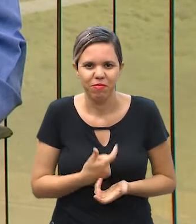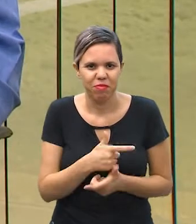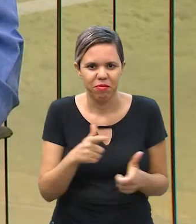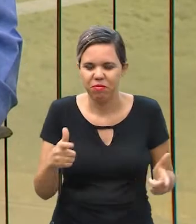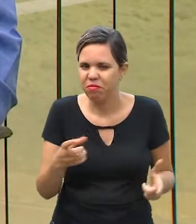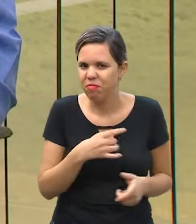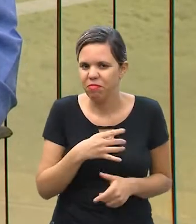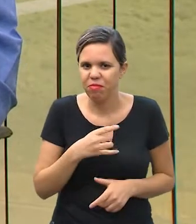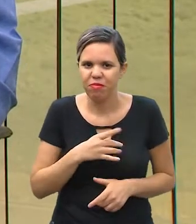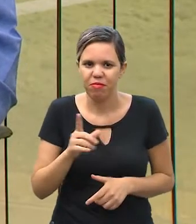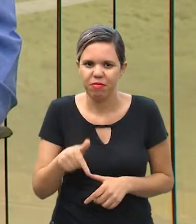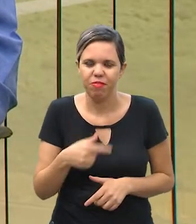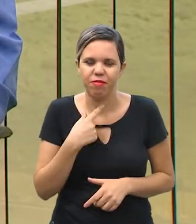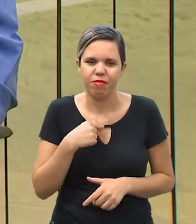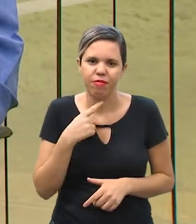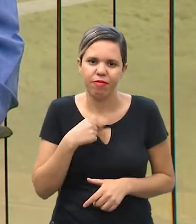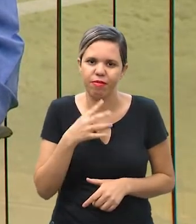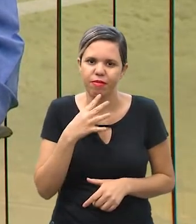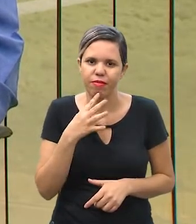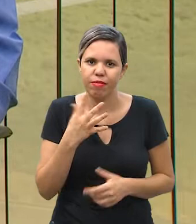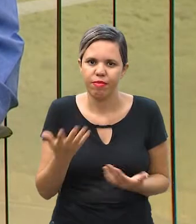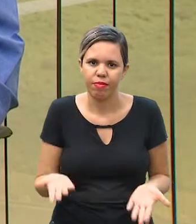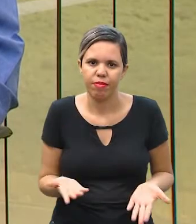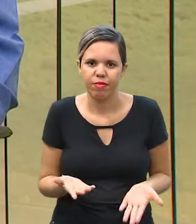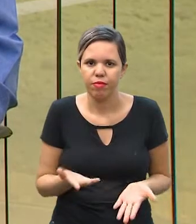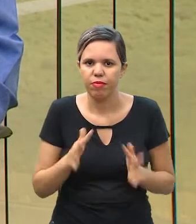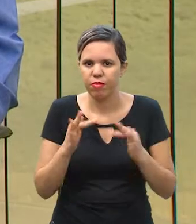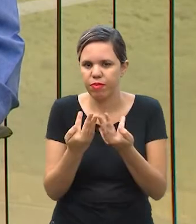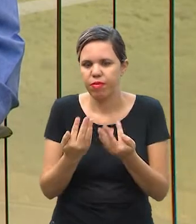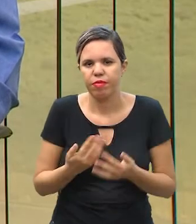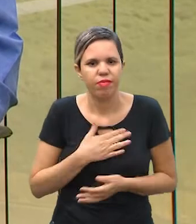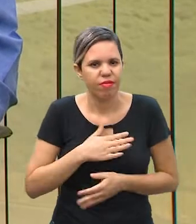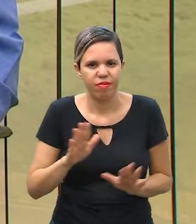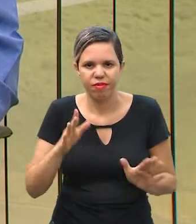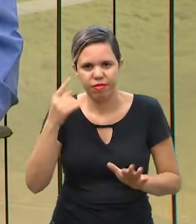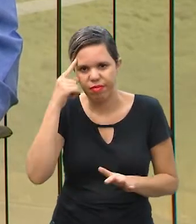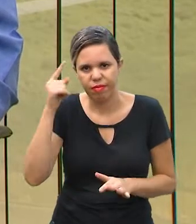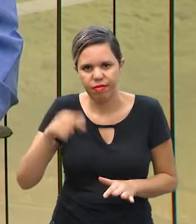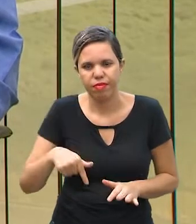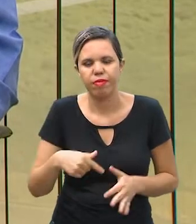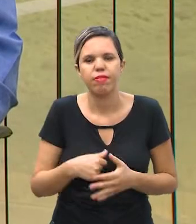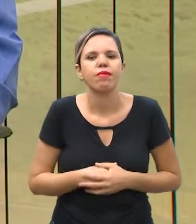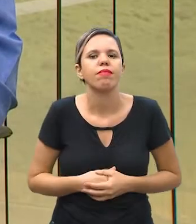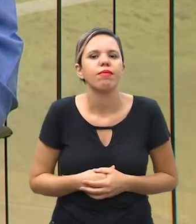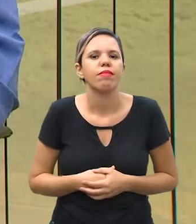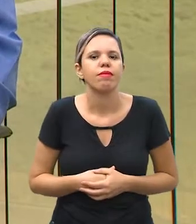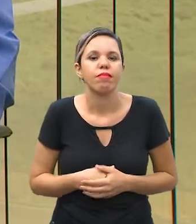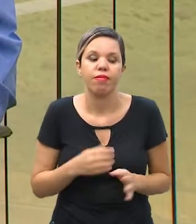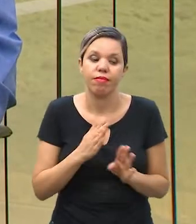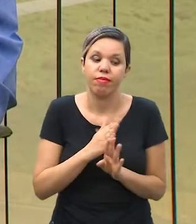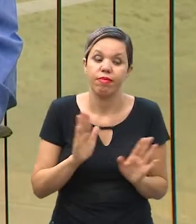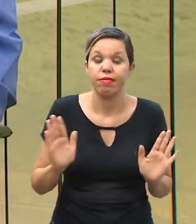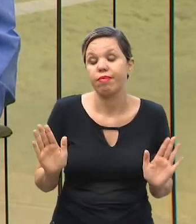tinha medo, eu tinha esse desejo mesmo de conhecer. Mas os meus pais não gostavam muito da ideia, né? Eles ficavam meio